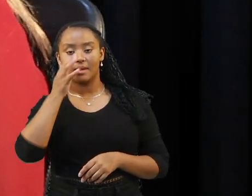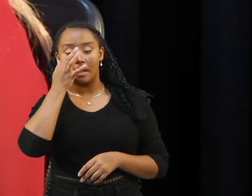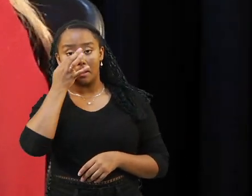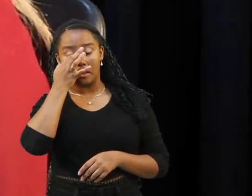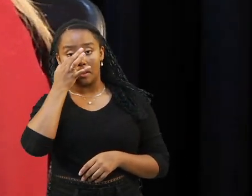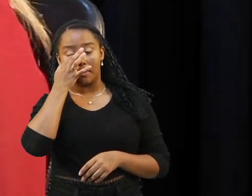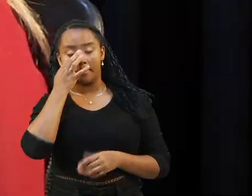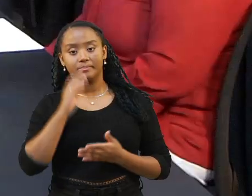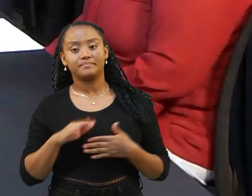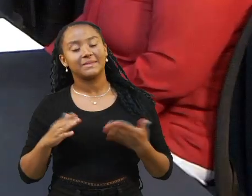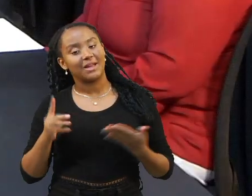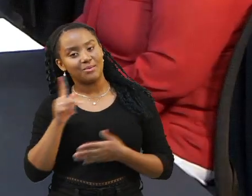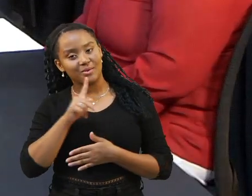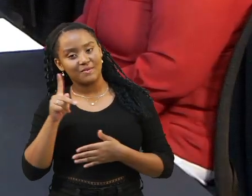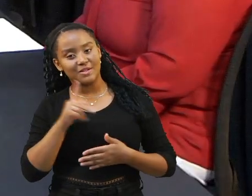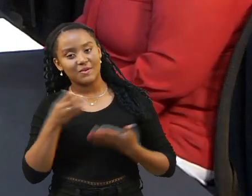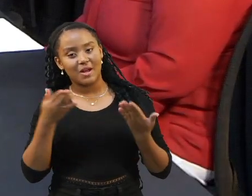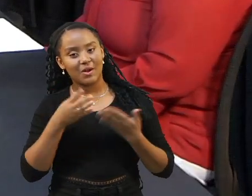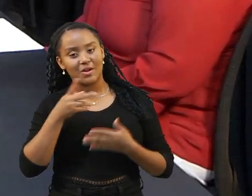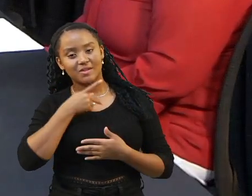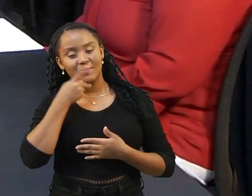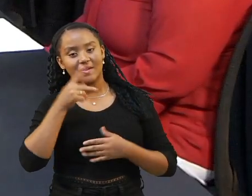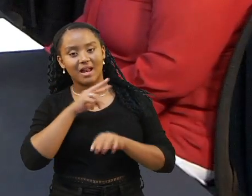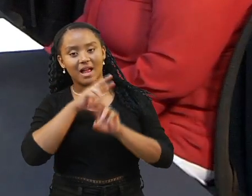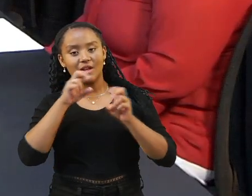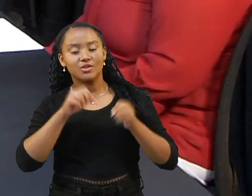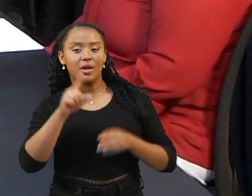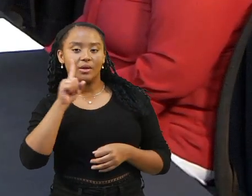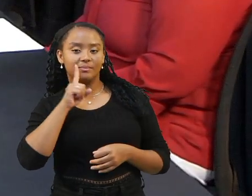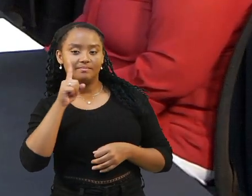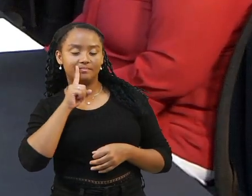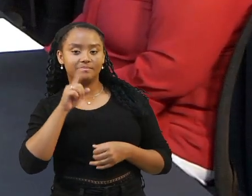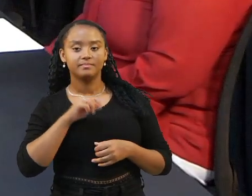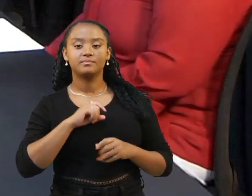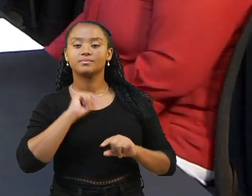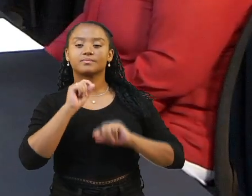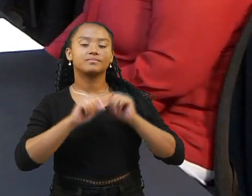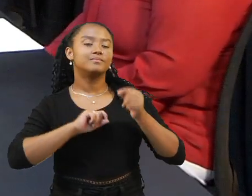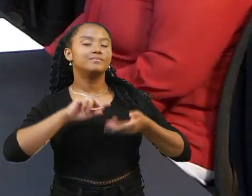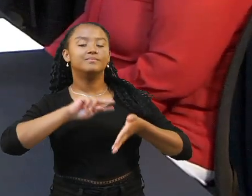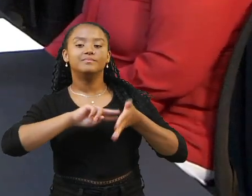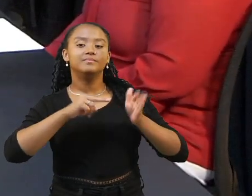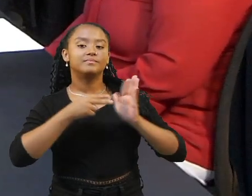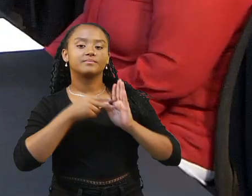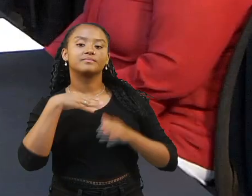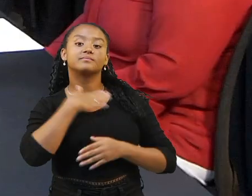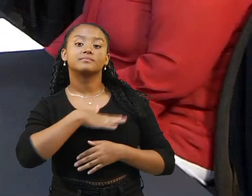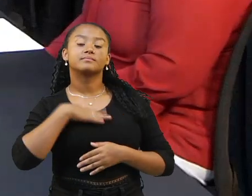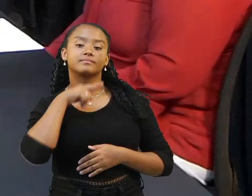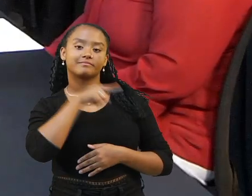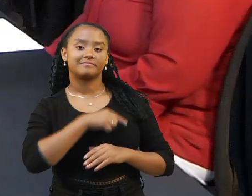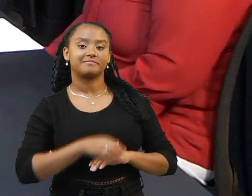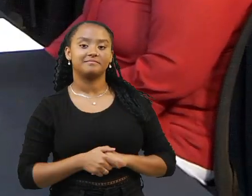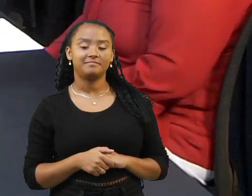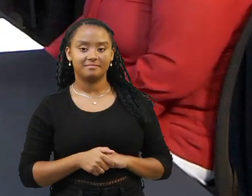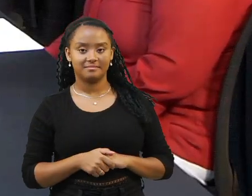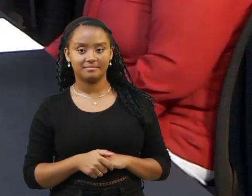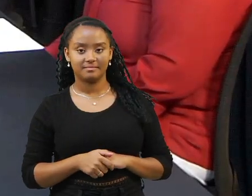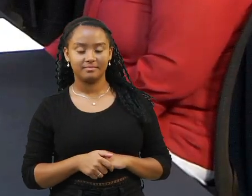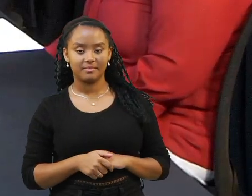Costa. Professora, vamos falar um pouquinho agora do seu dia a dia. O que é lazer para